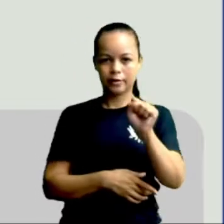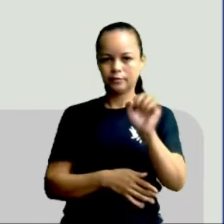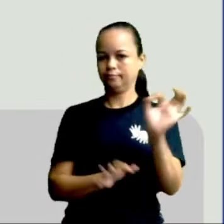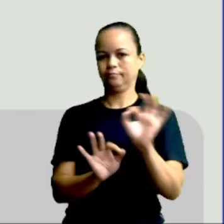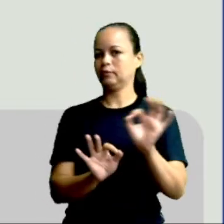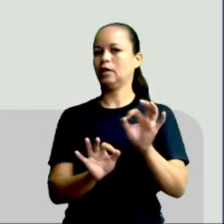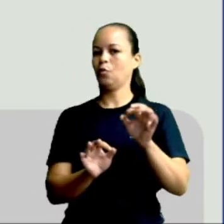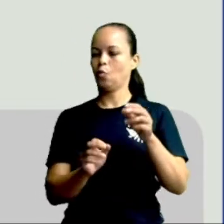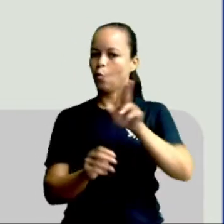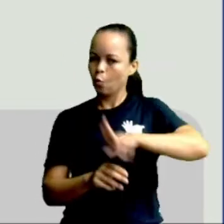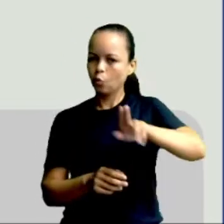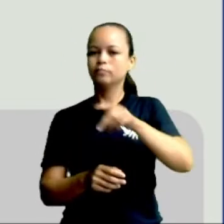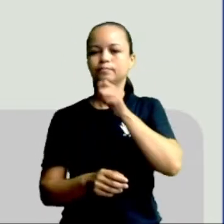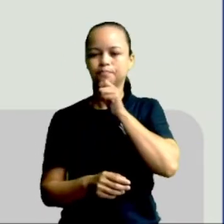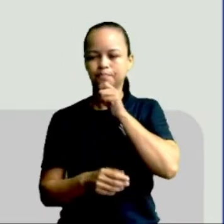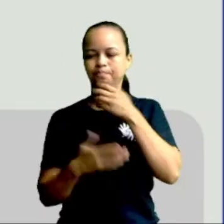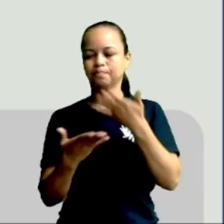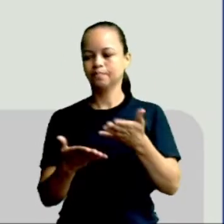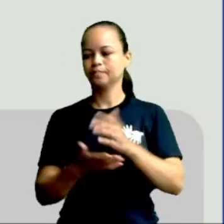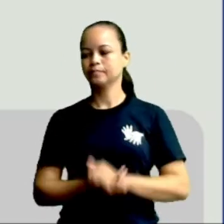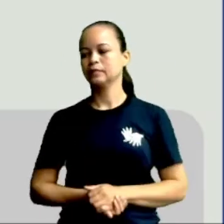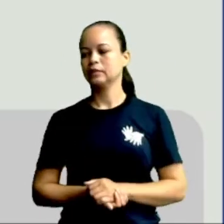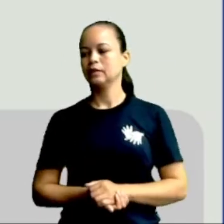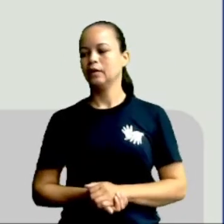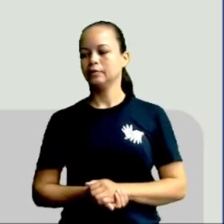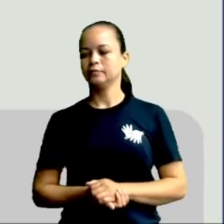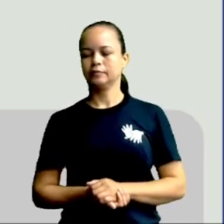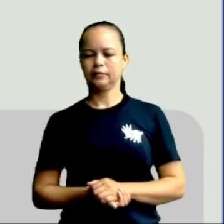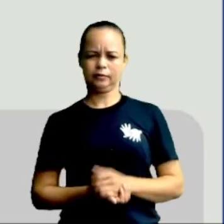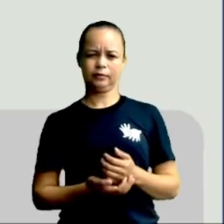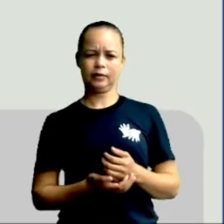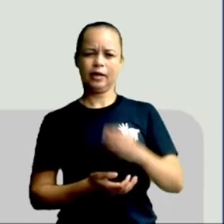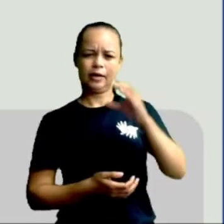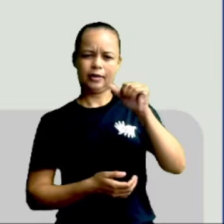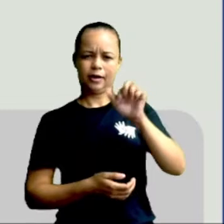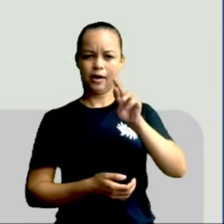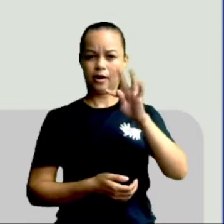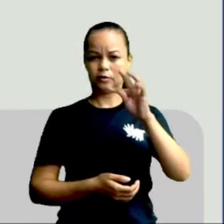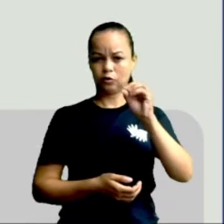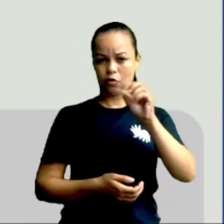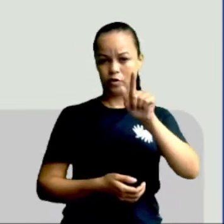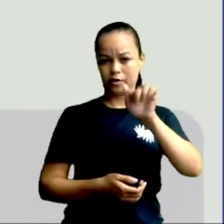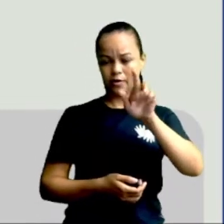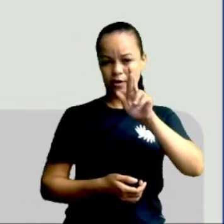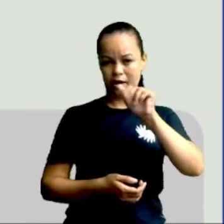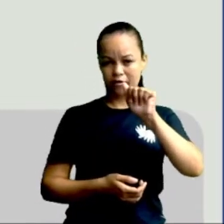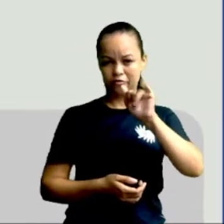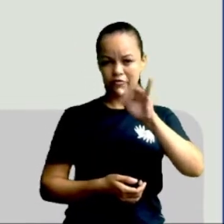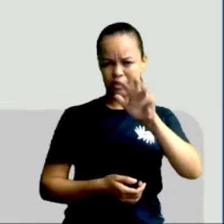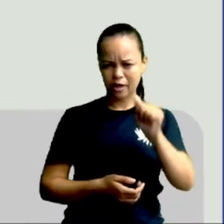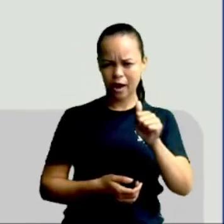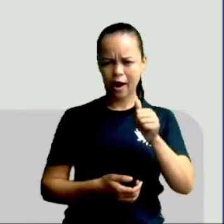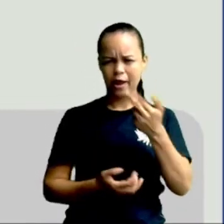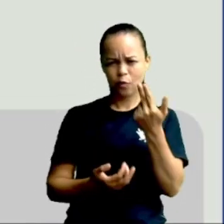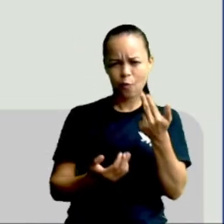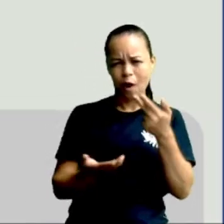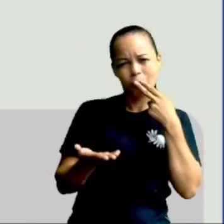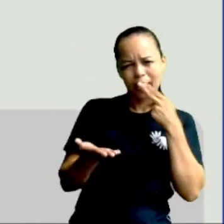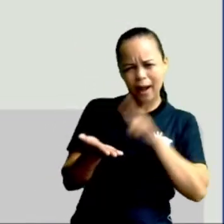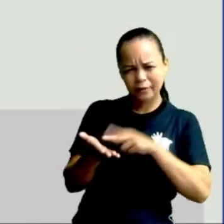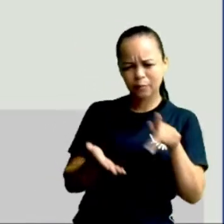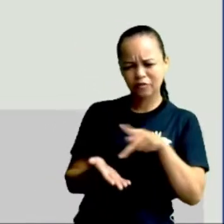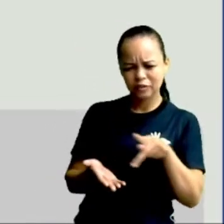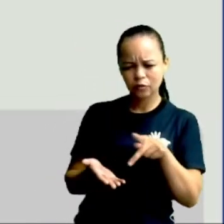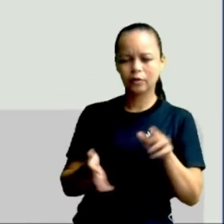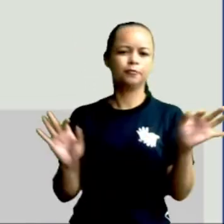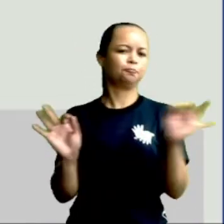a cartografia fala de carta, professora? Não, preste atenção. A cartografia é